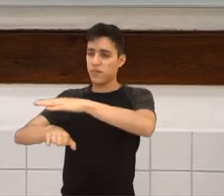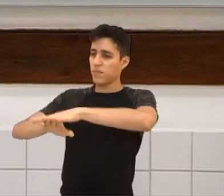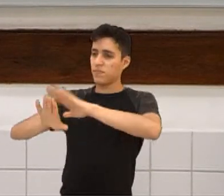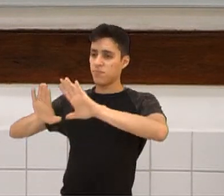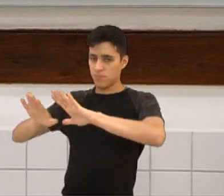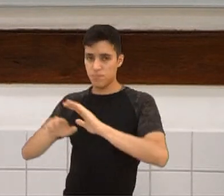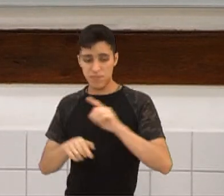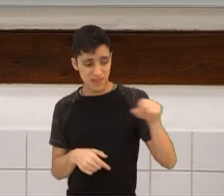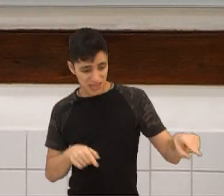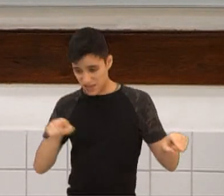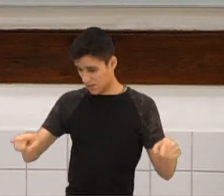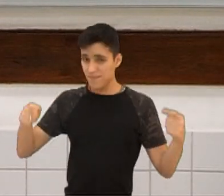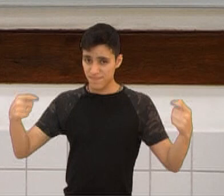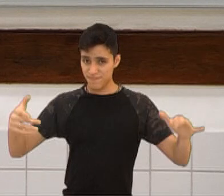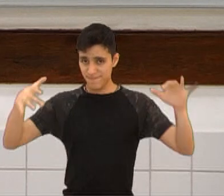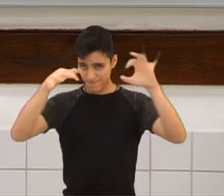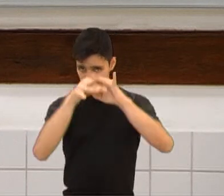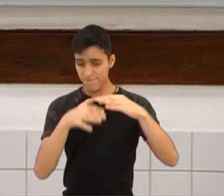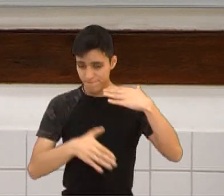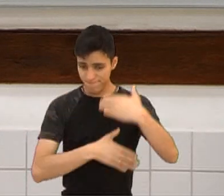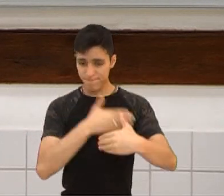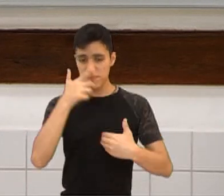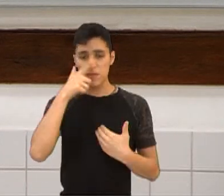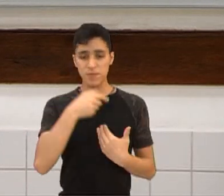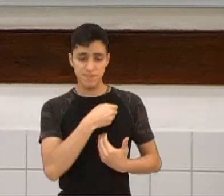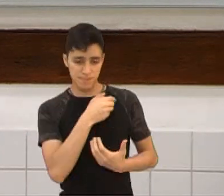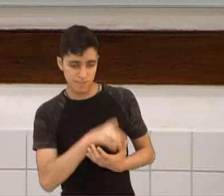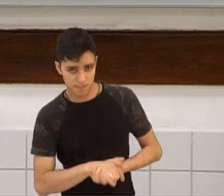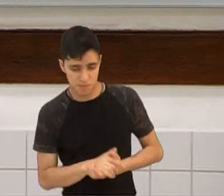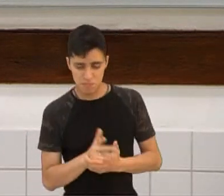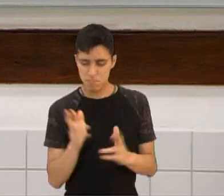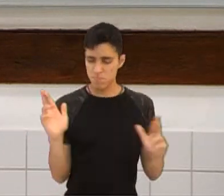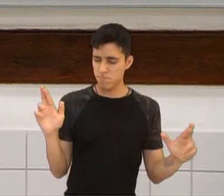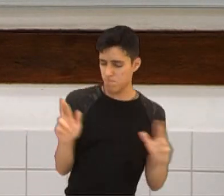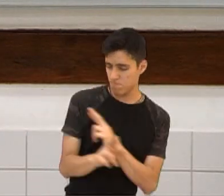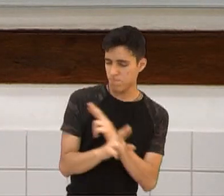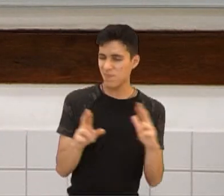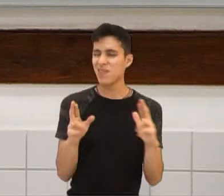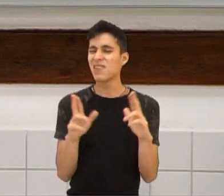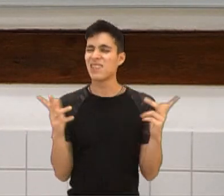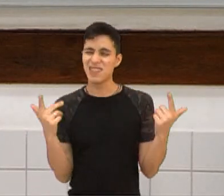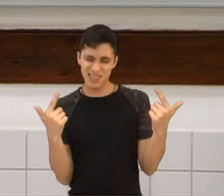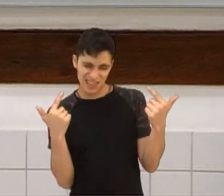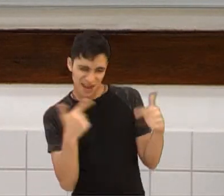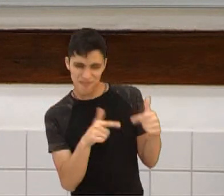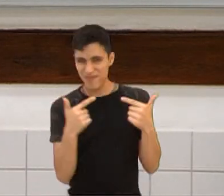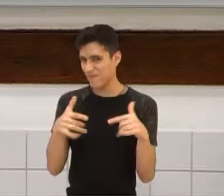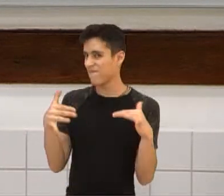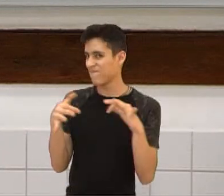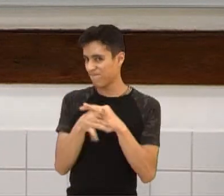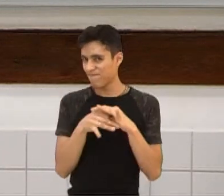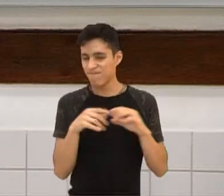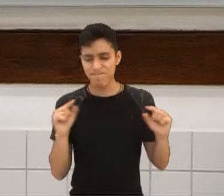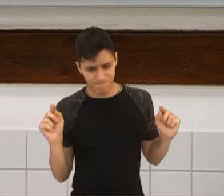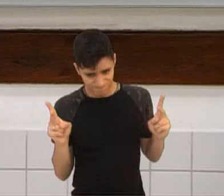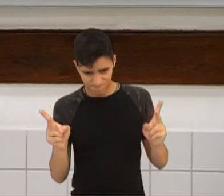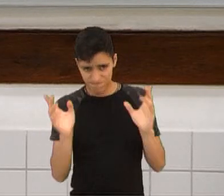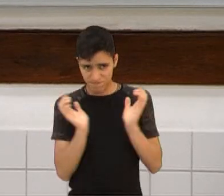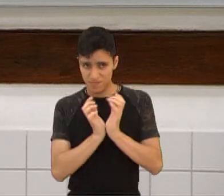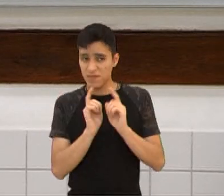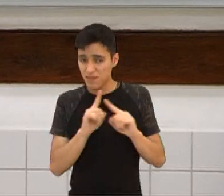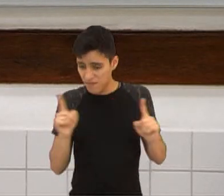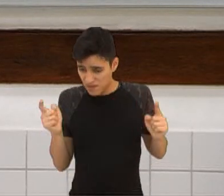eles dependem um do outro para sobreviver. A relação ecológica, em que eles também dividem trabalho e dependem um do outro para sobreviver, são da mesma espécie, mas